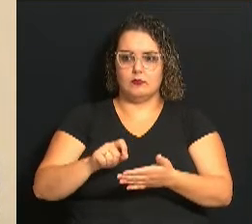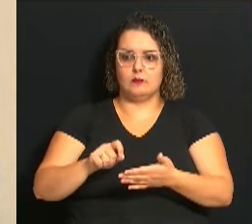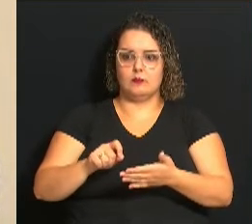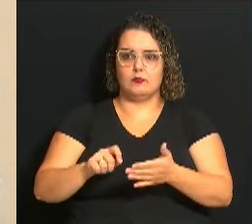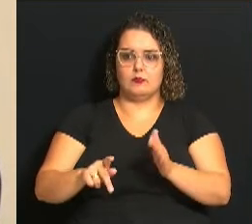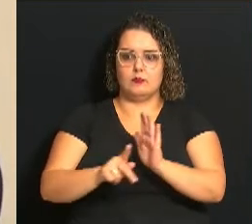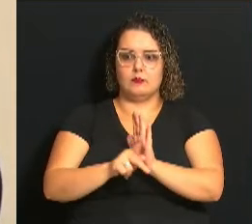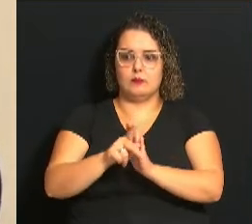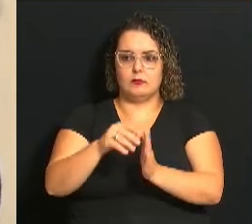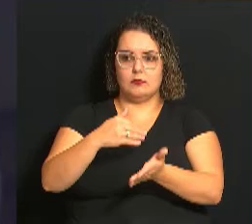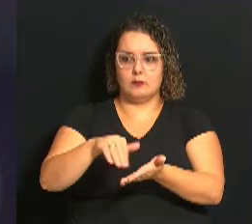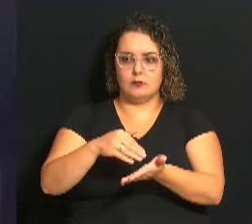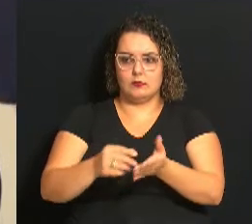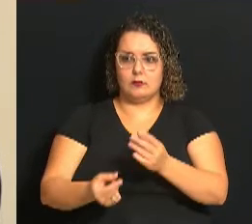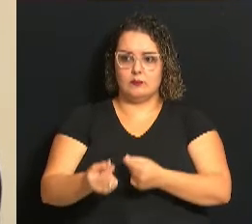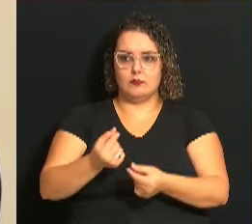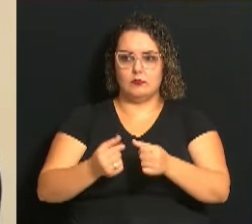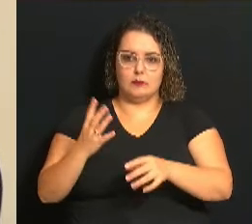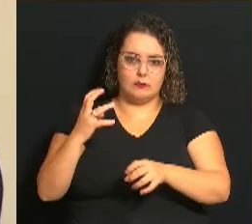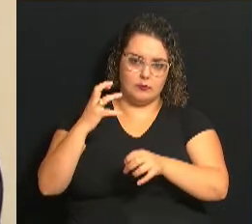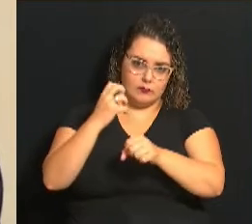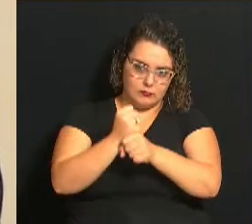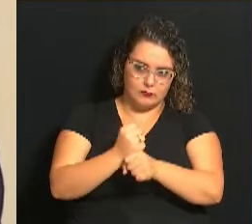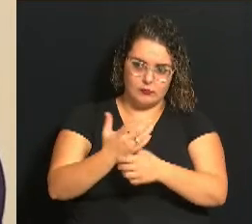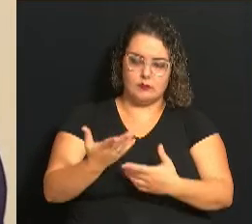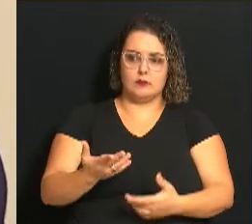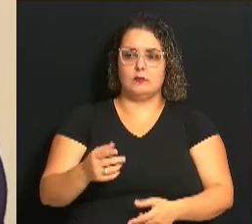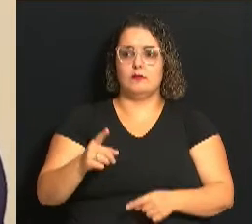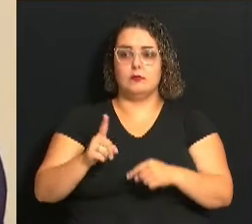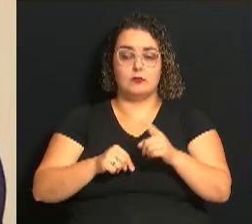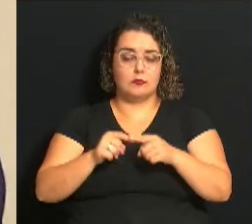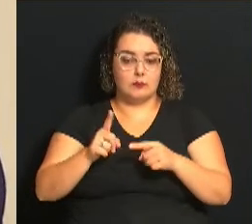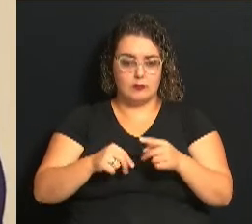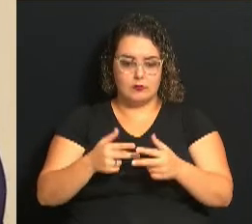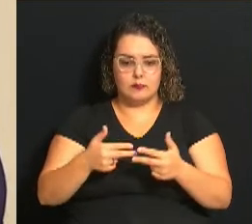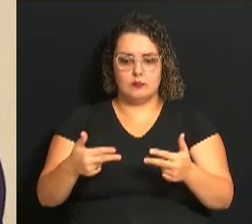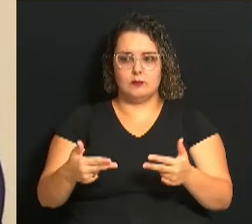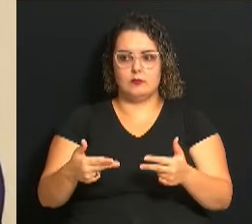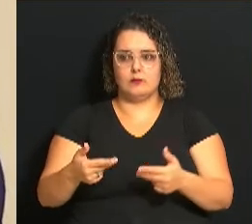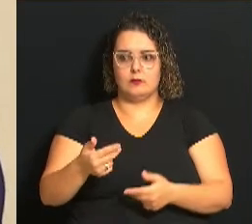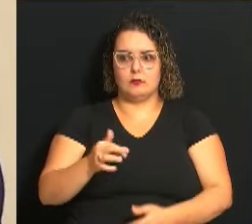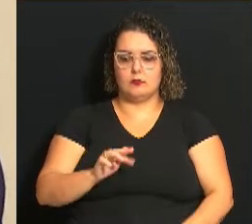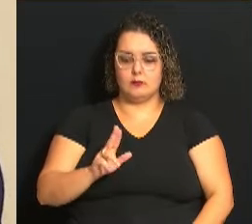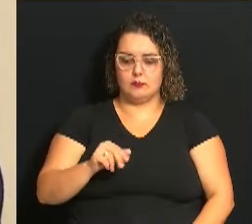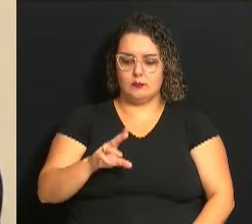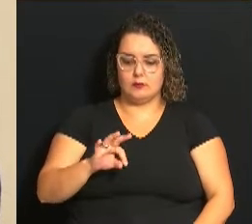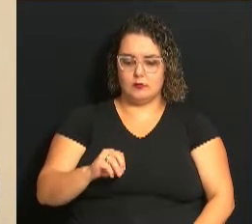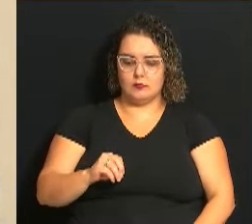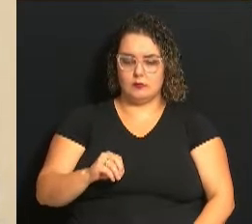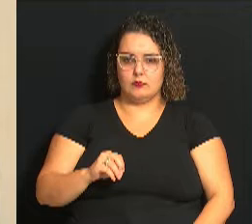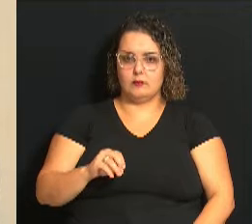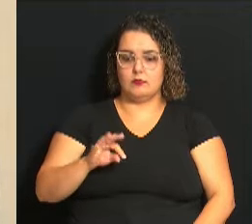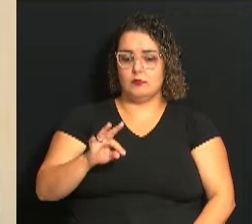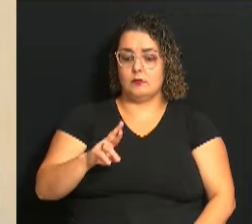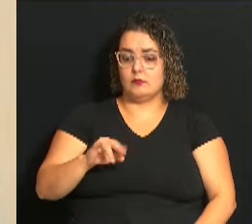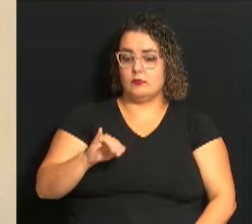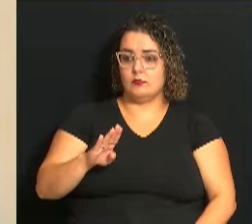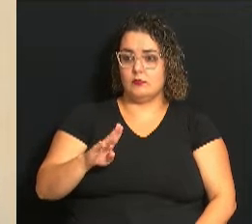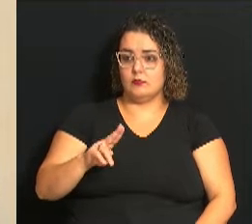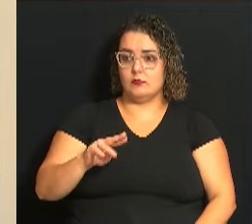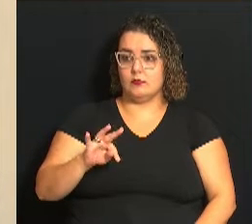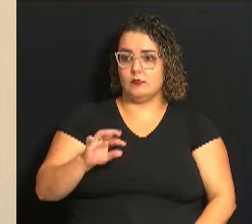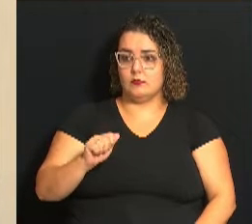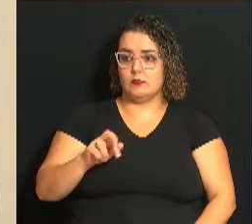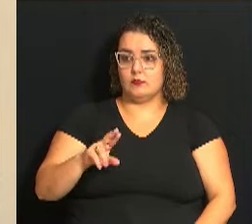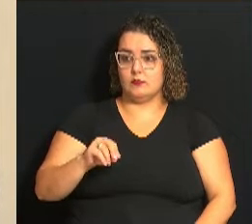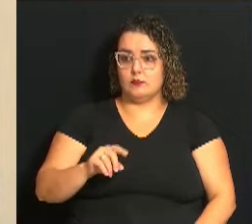de Finanças, exatamente por isso, por ser uma matéria de fundo tributário, né? Na verdade, não é de tema tributário,